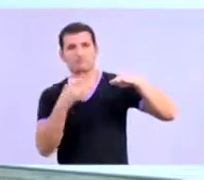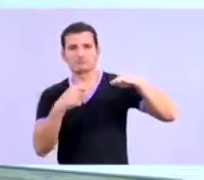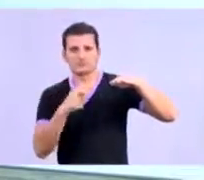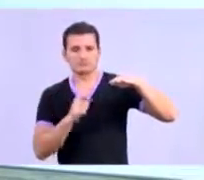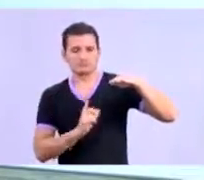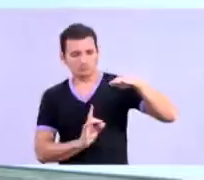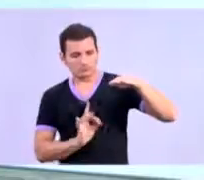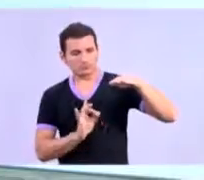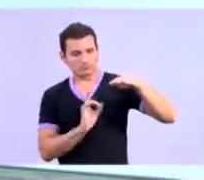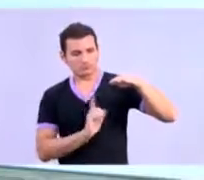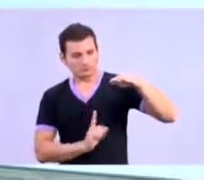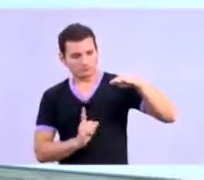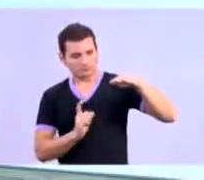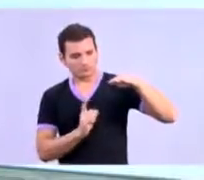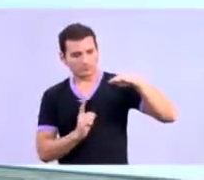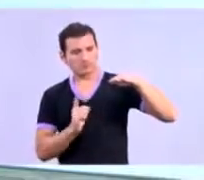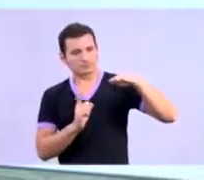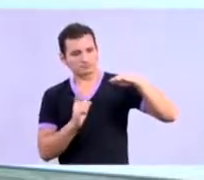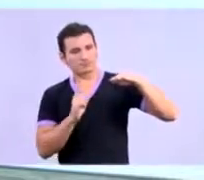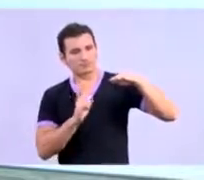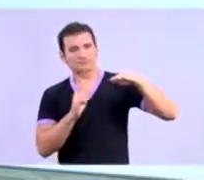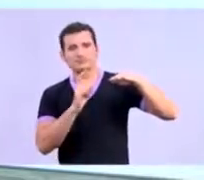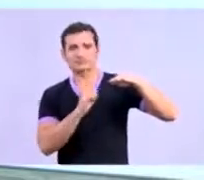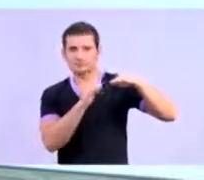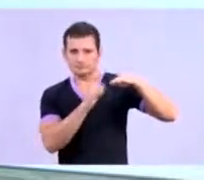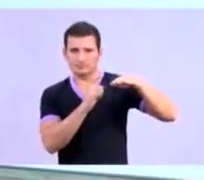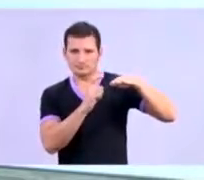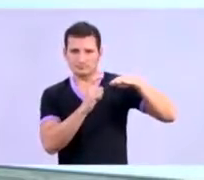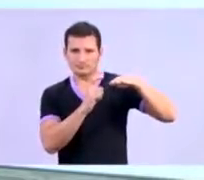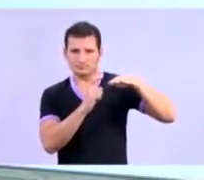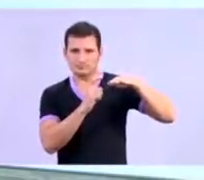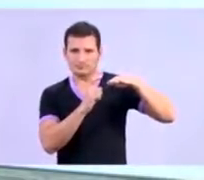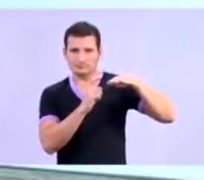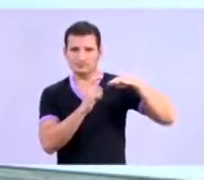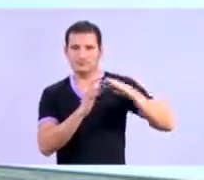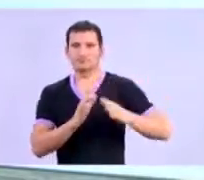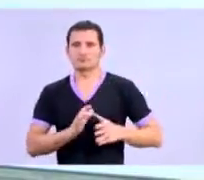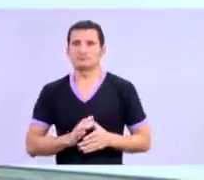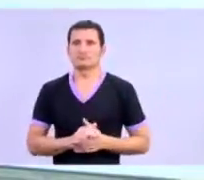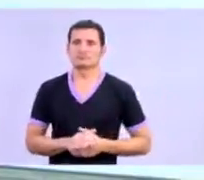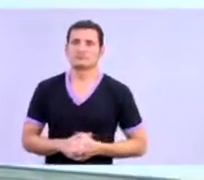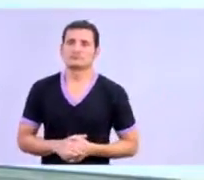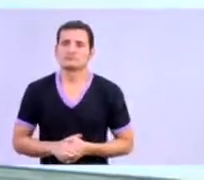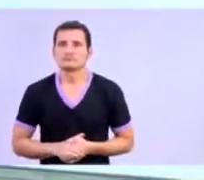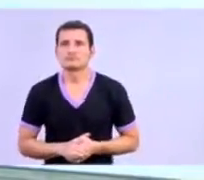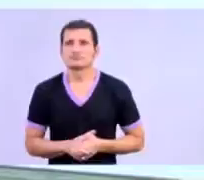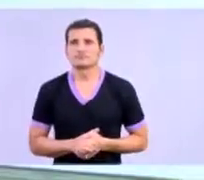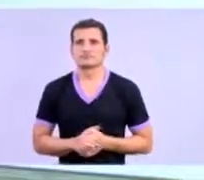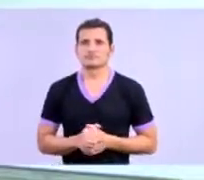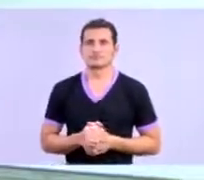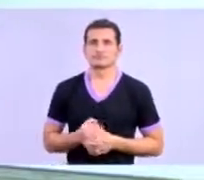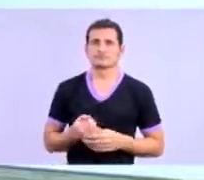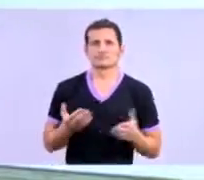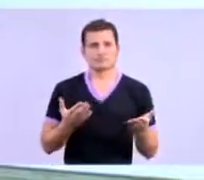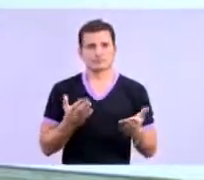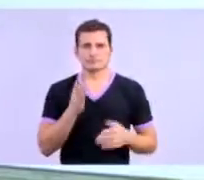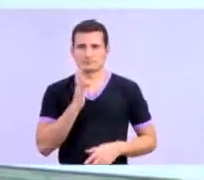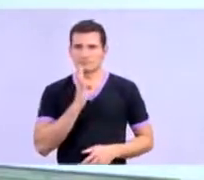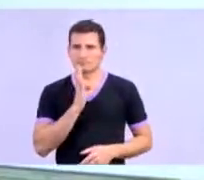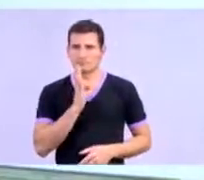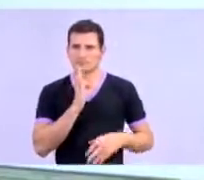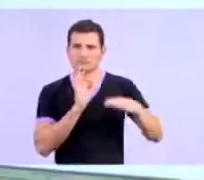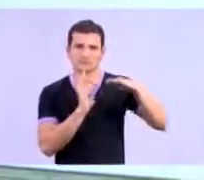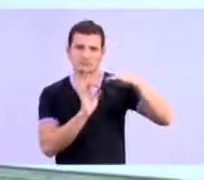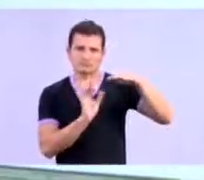de forma que o protocolo ocorra de forma íntegra e que toda a comunicação aconteça. Mas vamos conhecer uma a uma, o